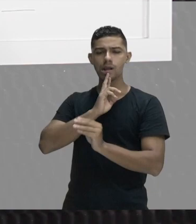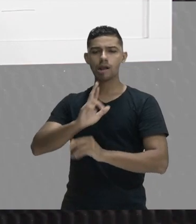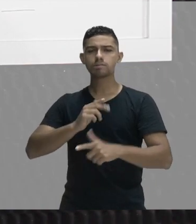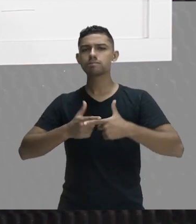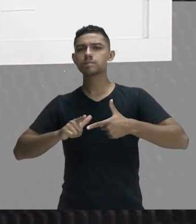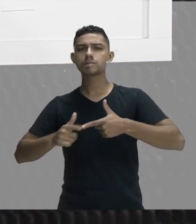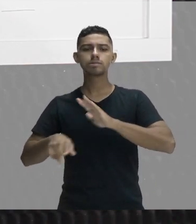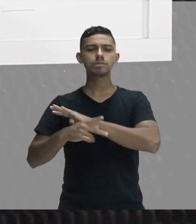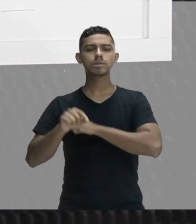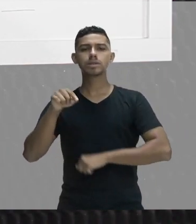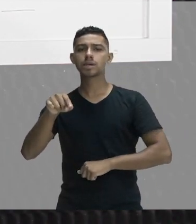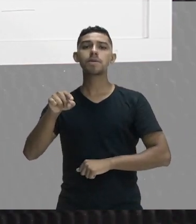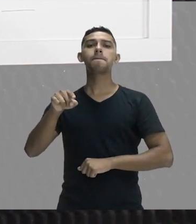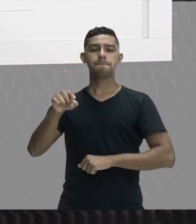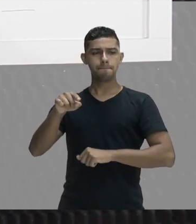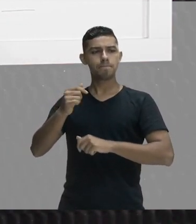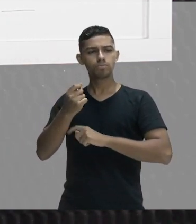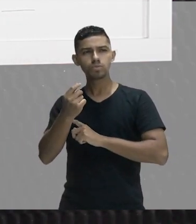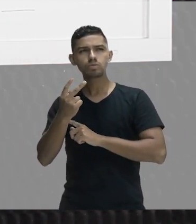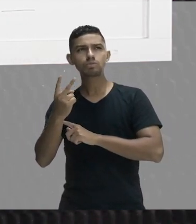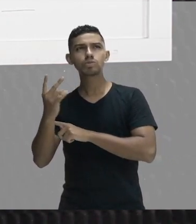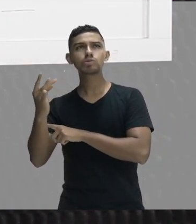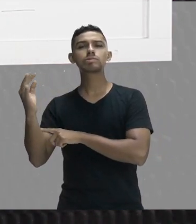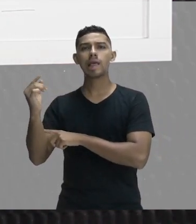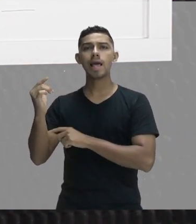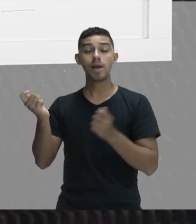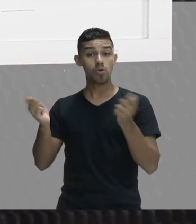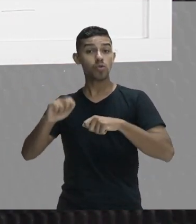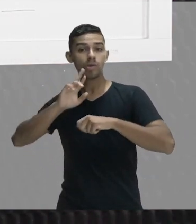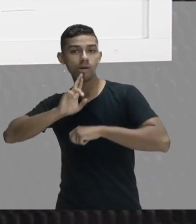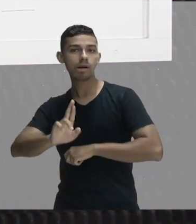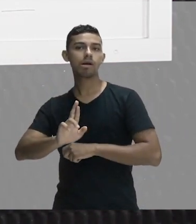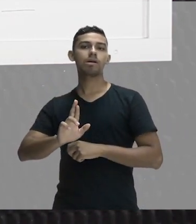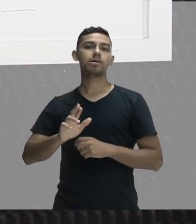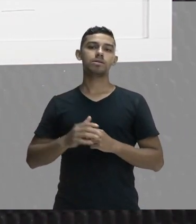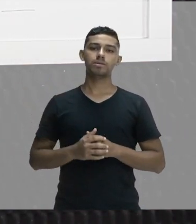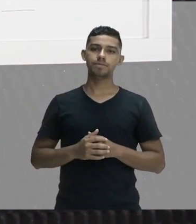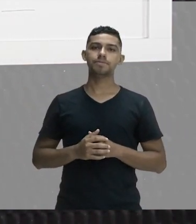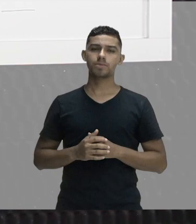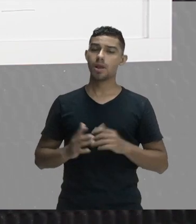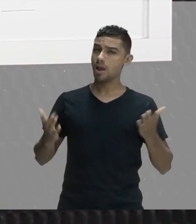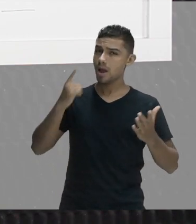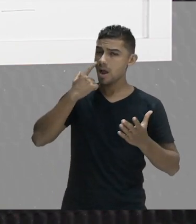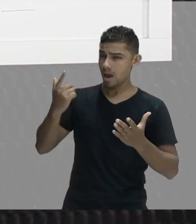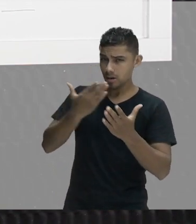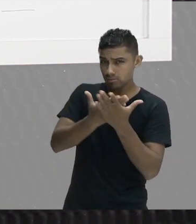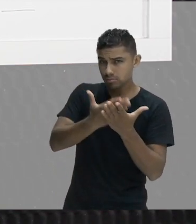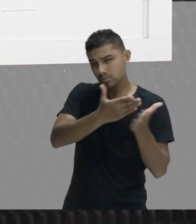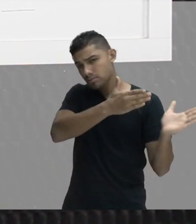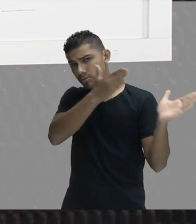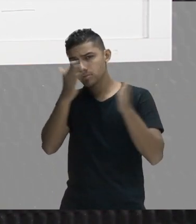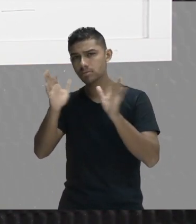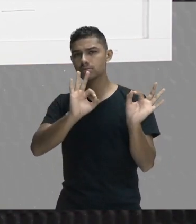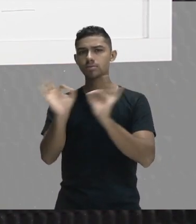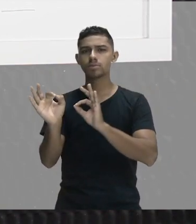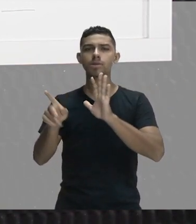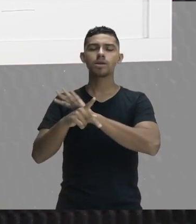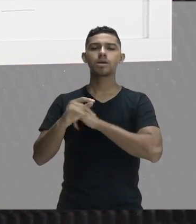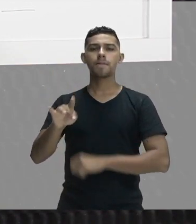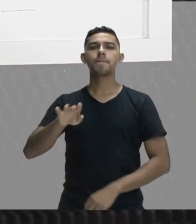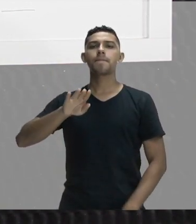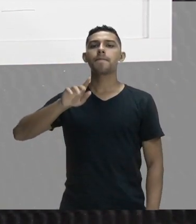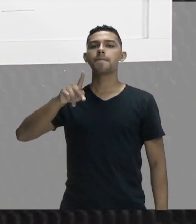que envolve contagem. Tá? A gente vai ver em outras aulas que existem alguns tipos de problema de contagem, a